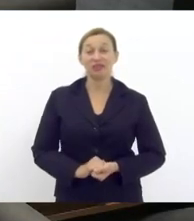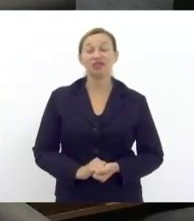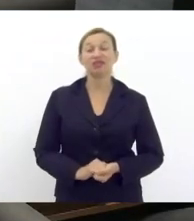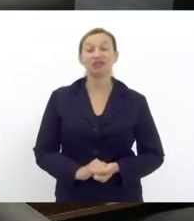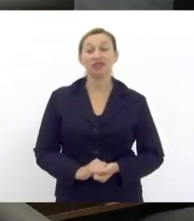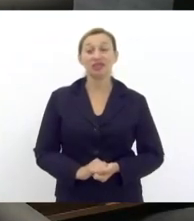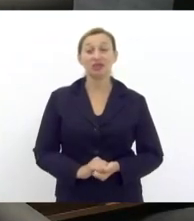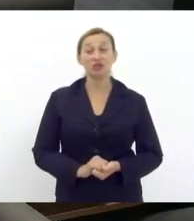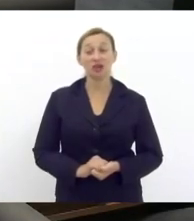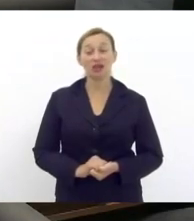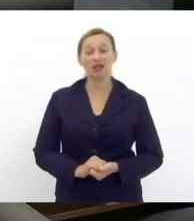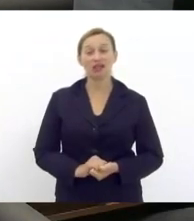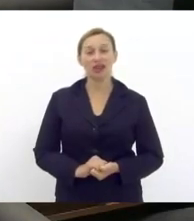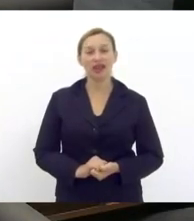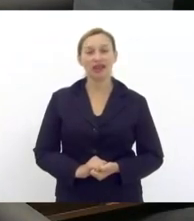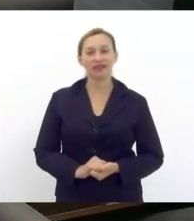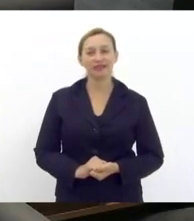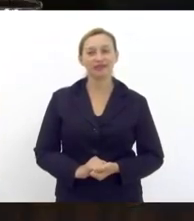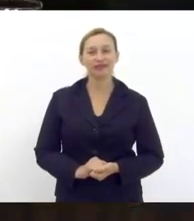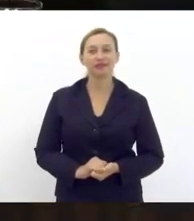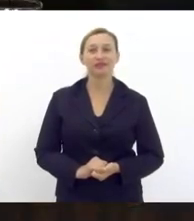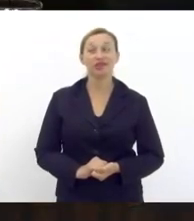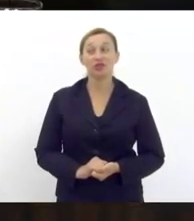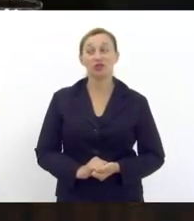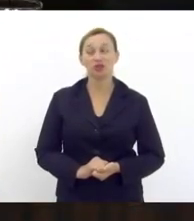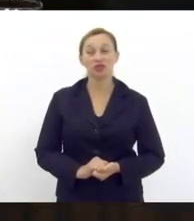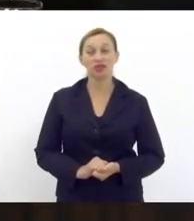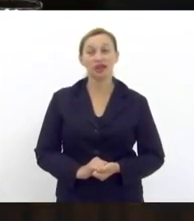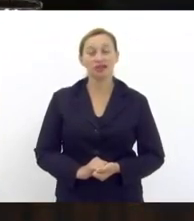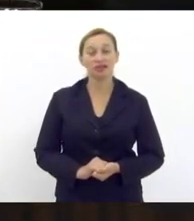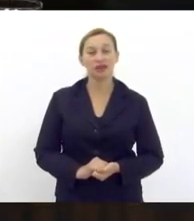bonito. Não precisa, não, presidente. Isso aí.